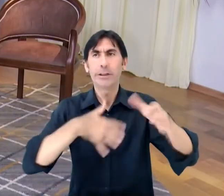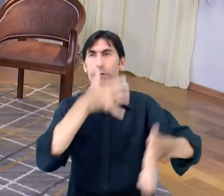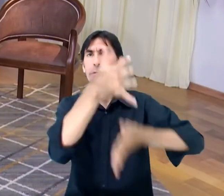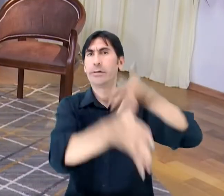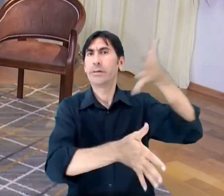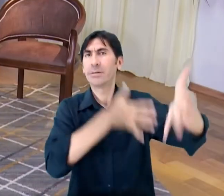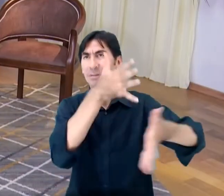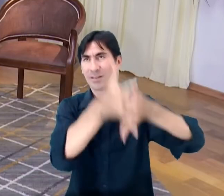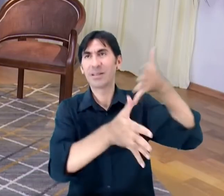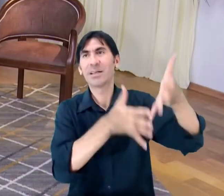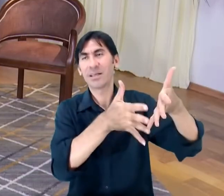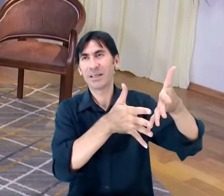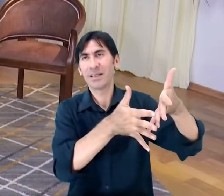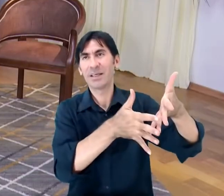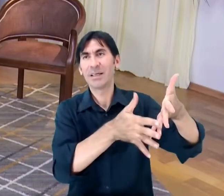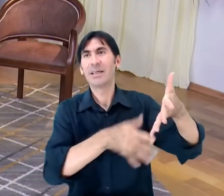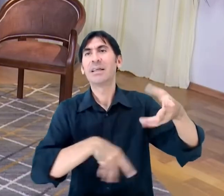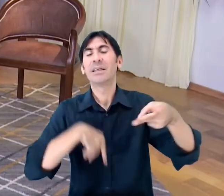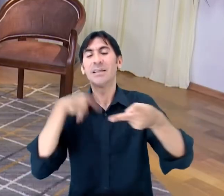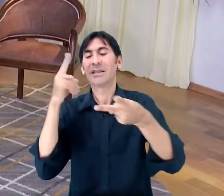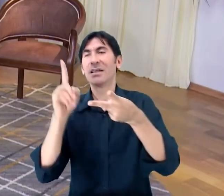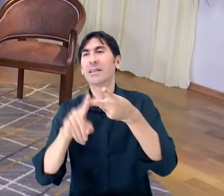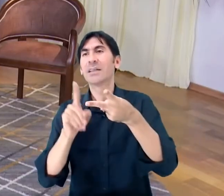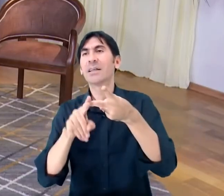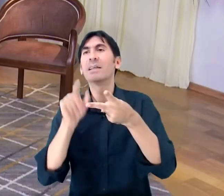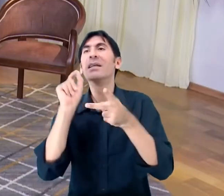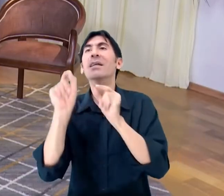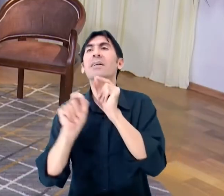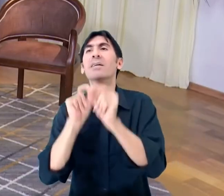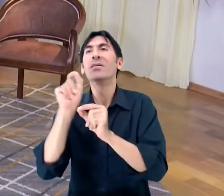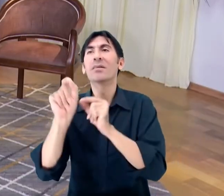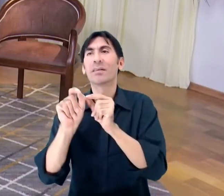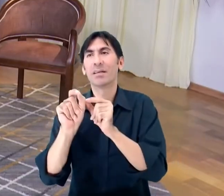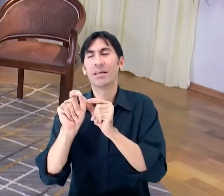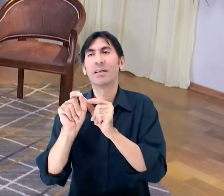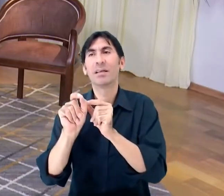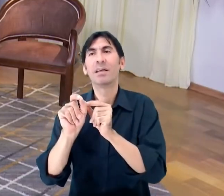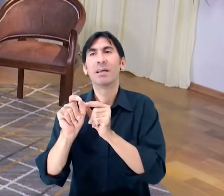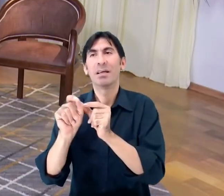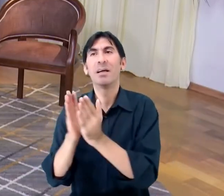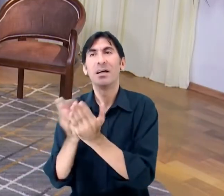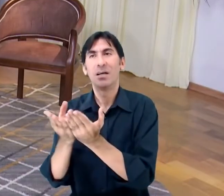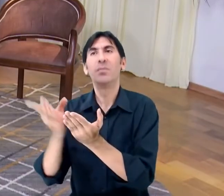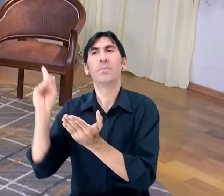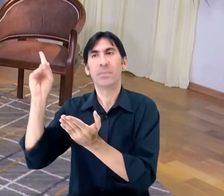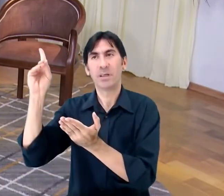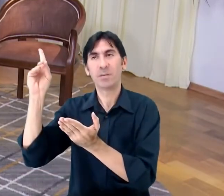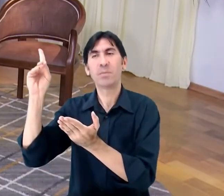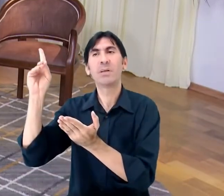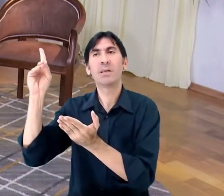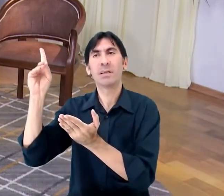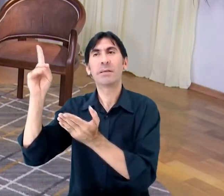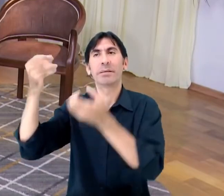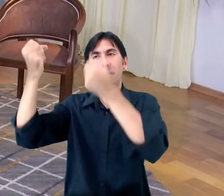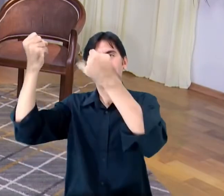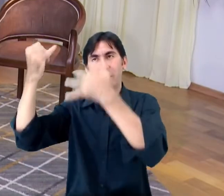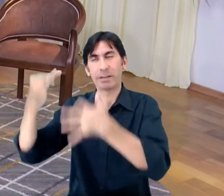tá? E esta forma a Bíblia revela. Vamos ler agora em Apocalipse,